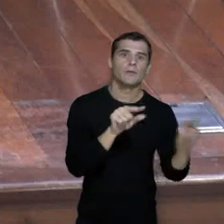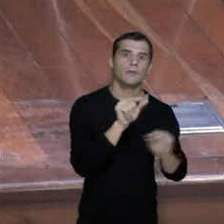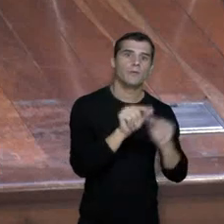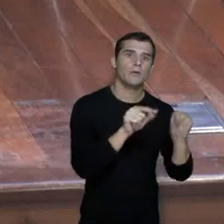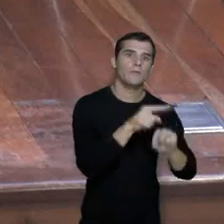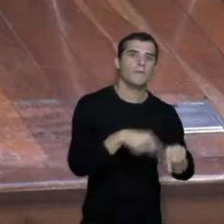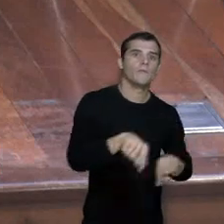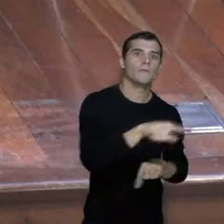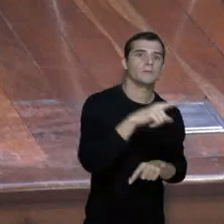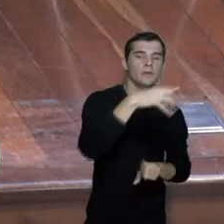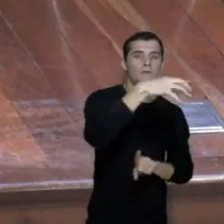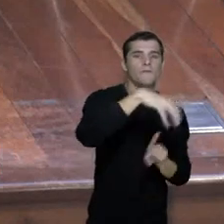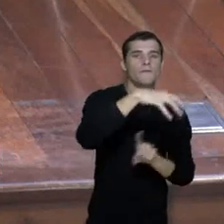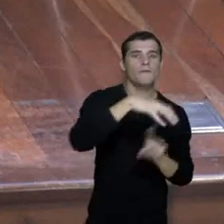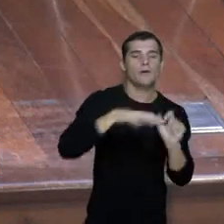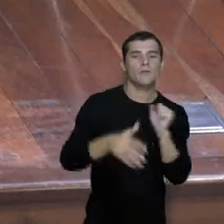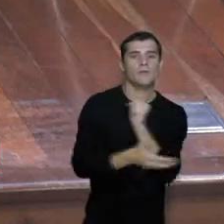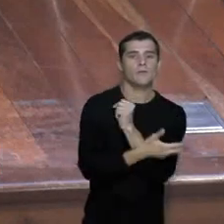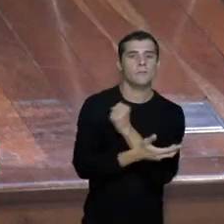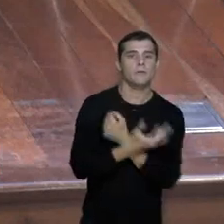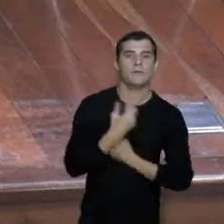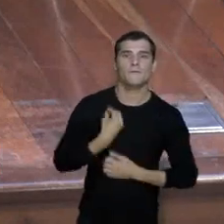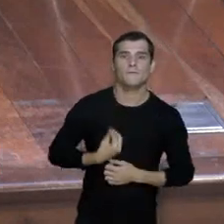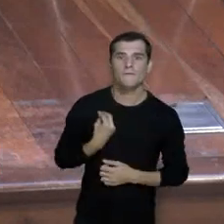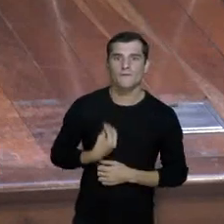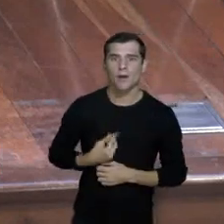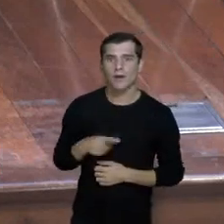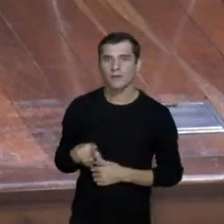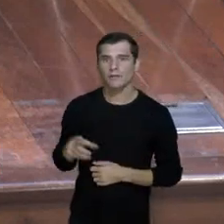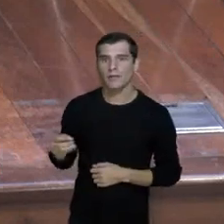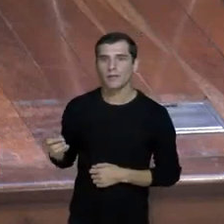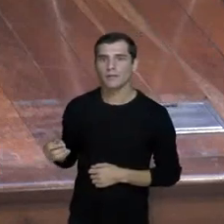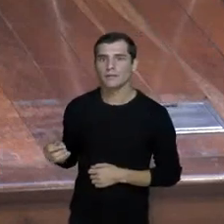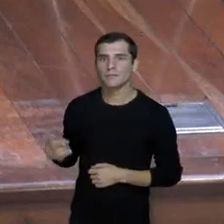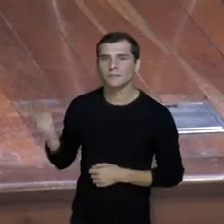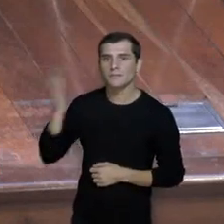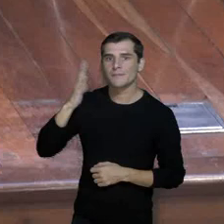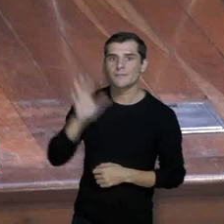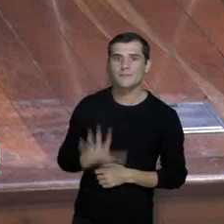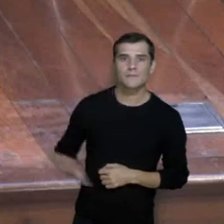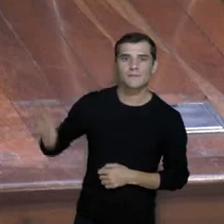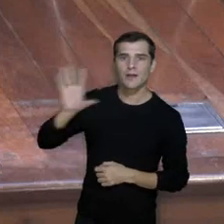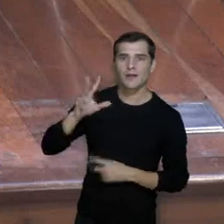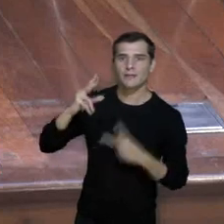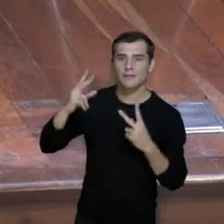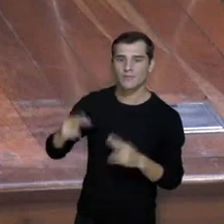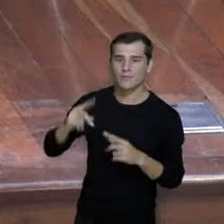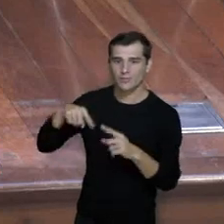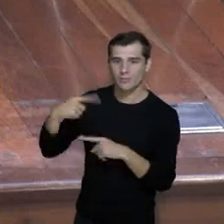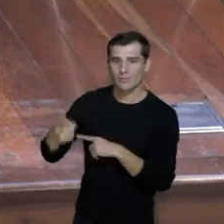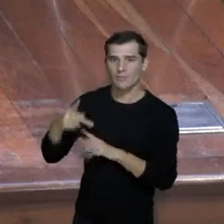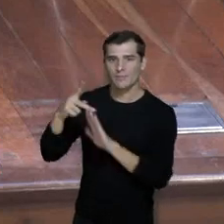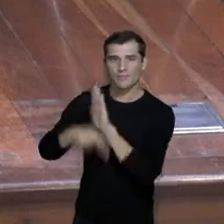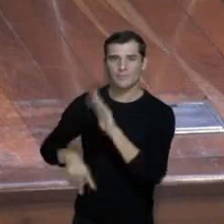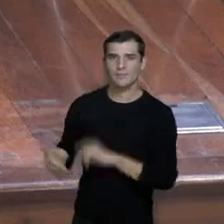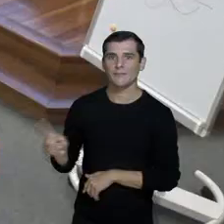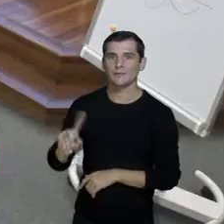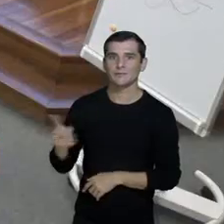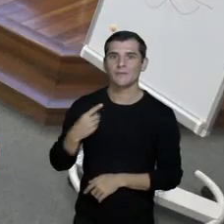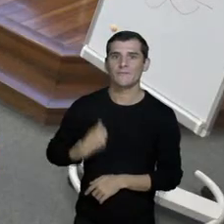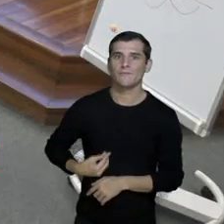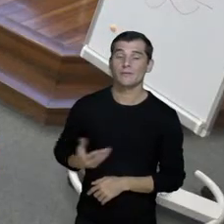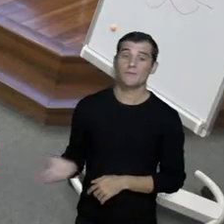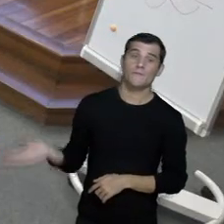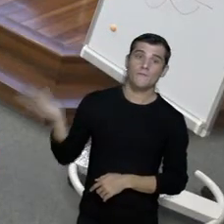vai ser uma coisa nunca nunca mais o Brasil será o mesmo depois desse projeto Tá mas vamos bater uma foto